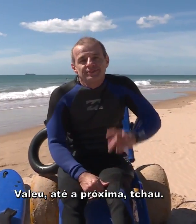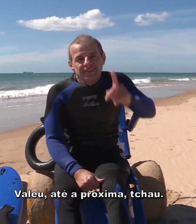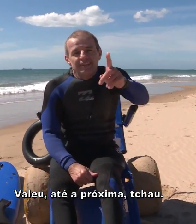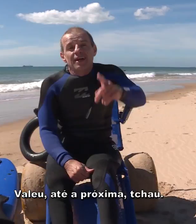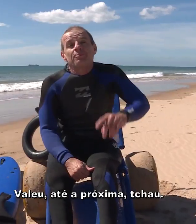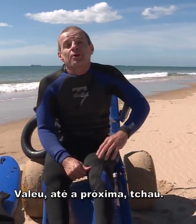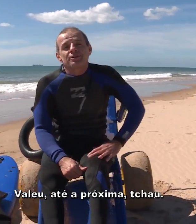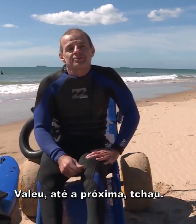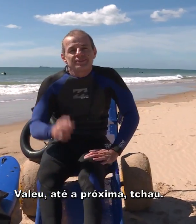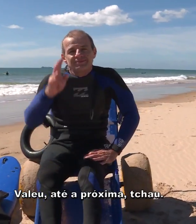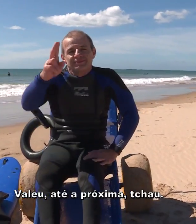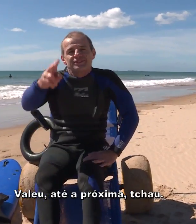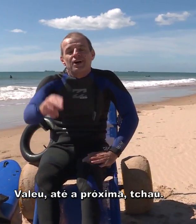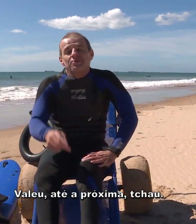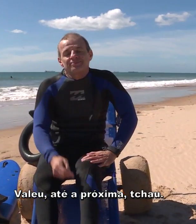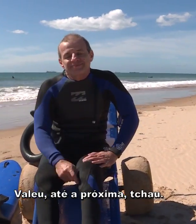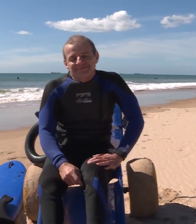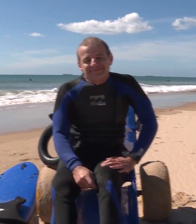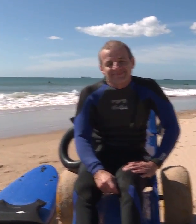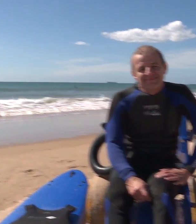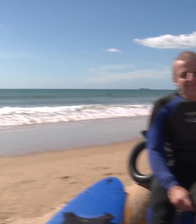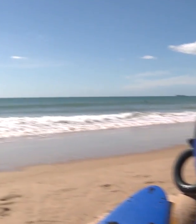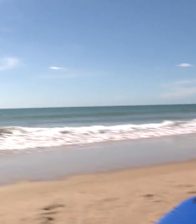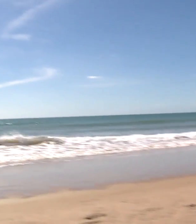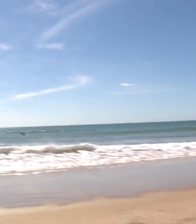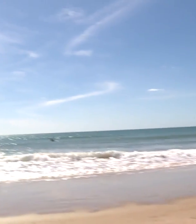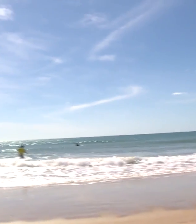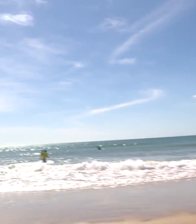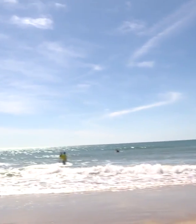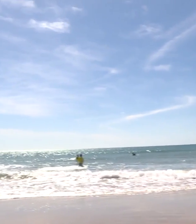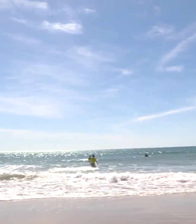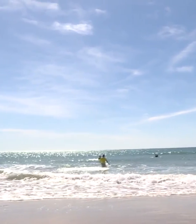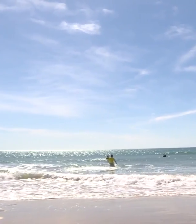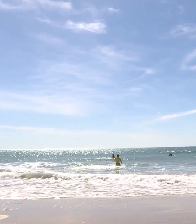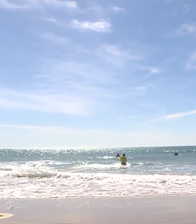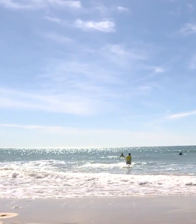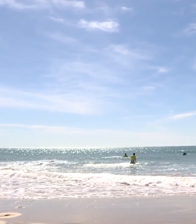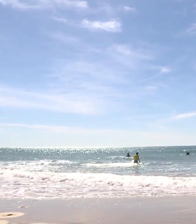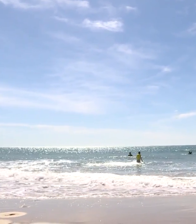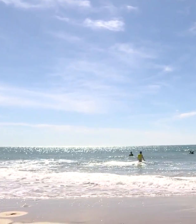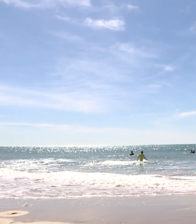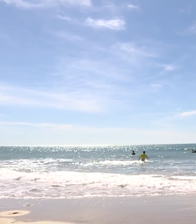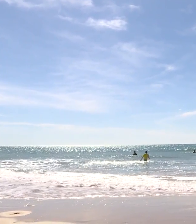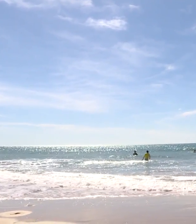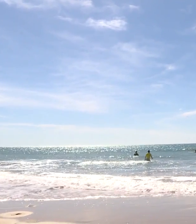Valeu, até a próxima. Tchau. Céu azul com poucas nuvens, marolas quebram na areia e formam espuma branca.